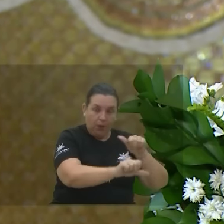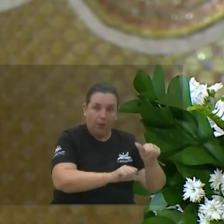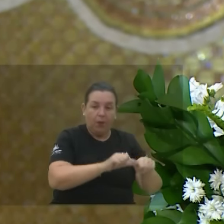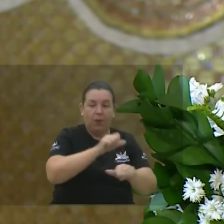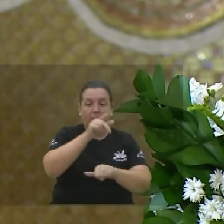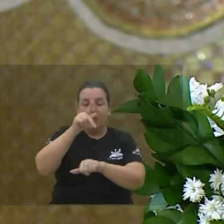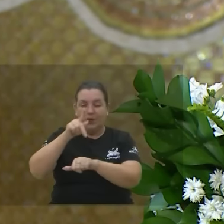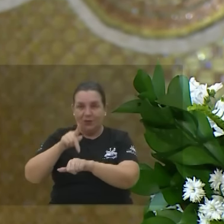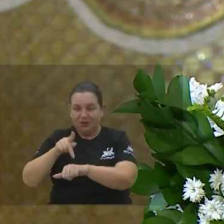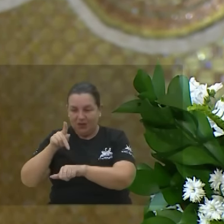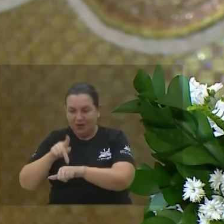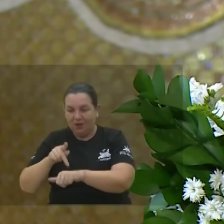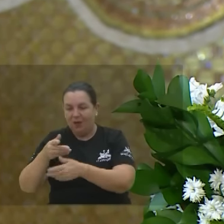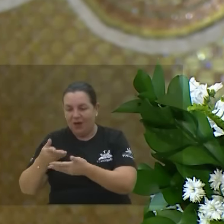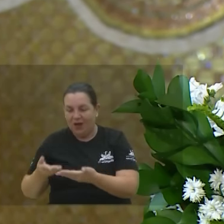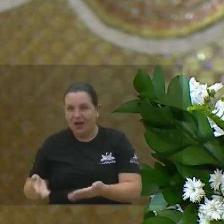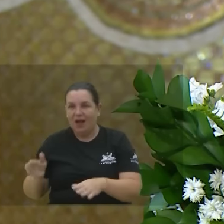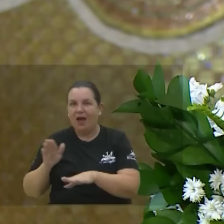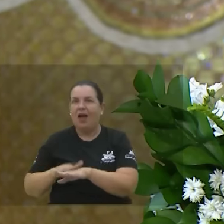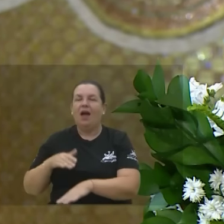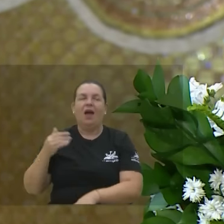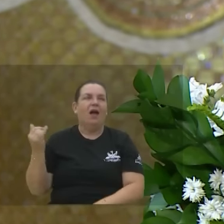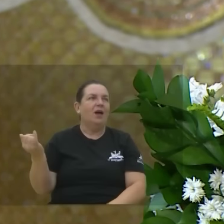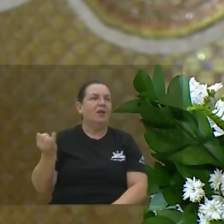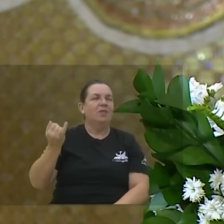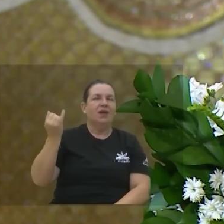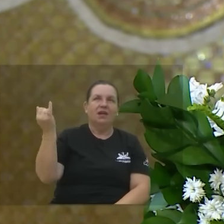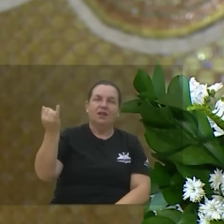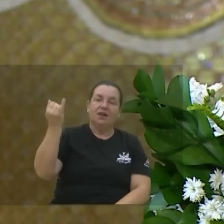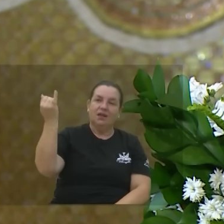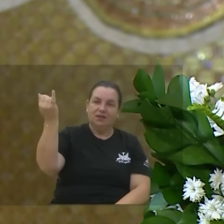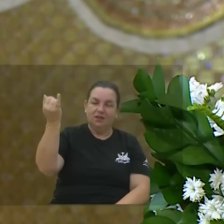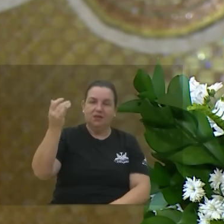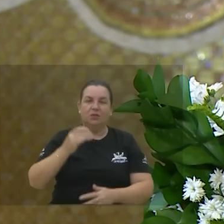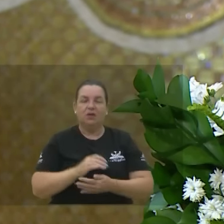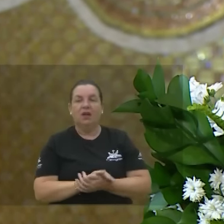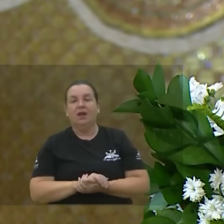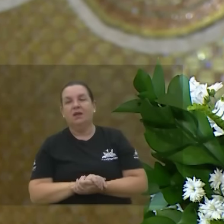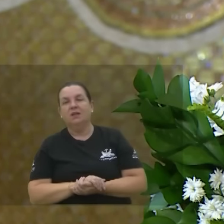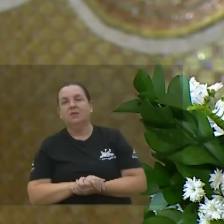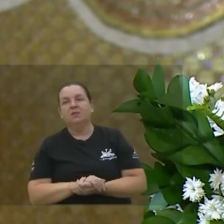rejeitaram tornou-se agora a pedra